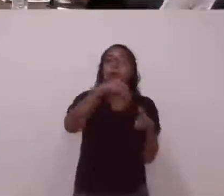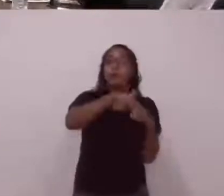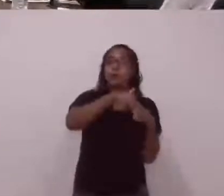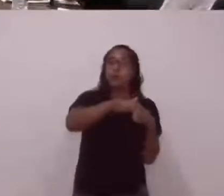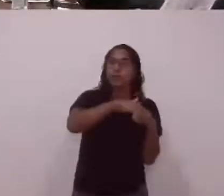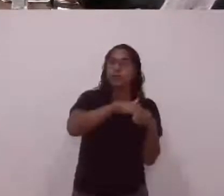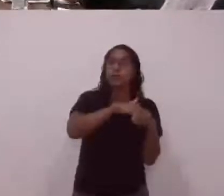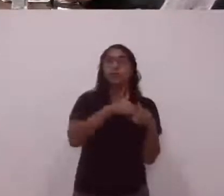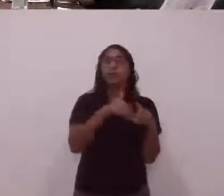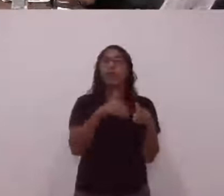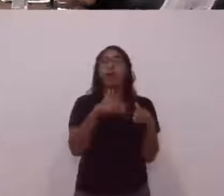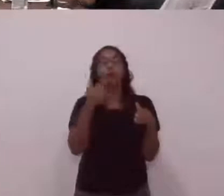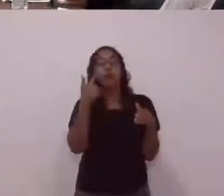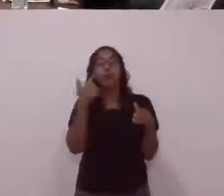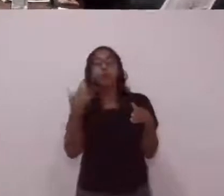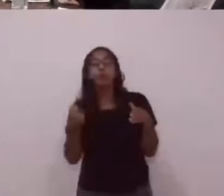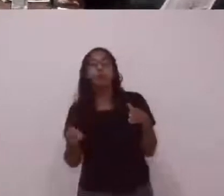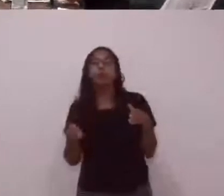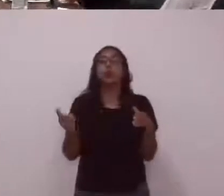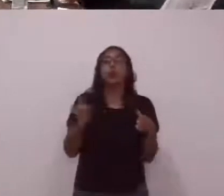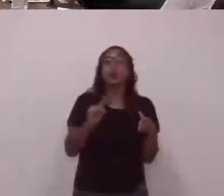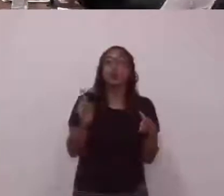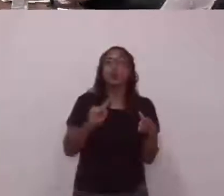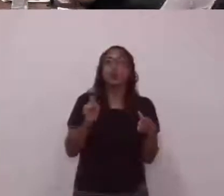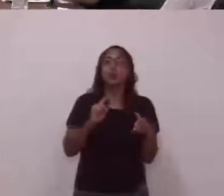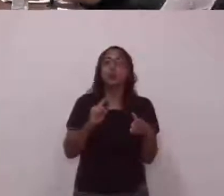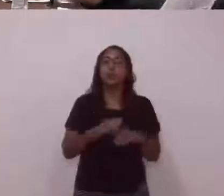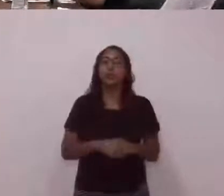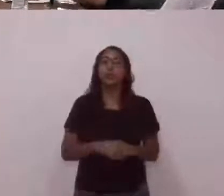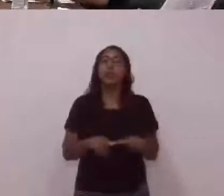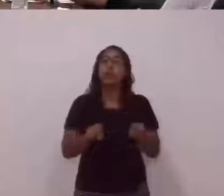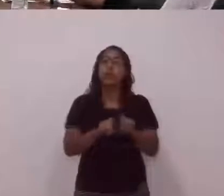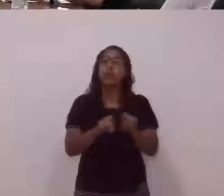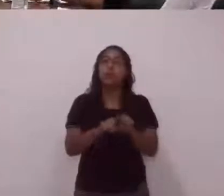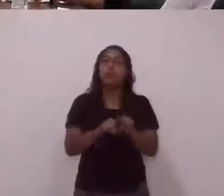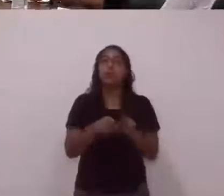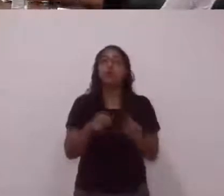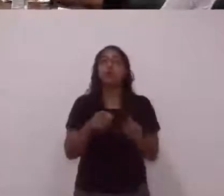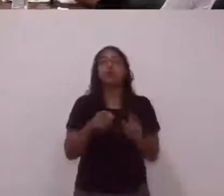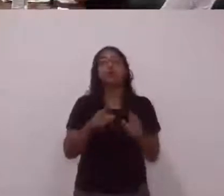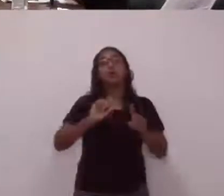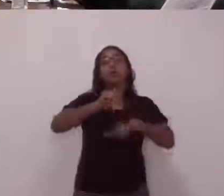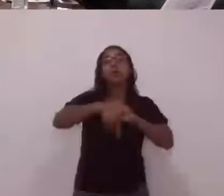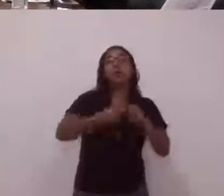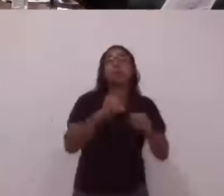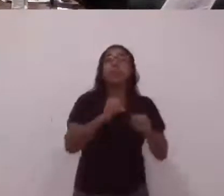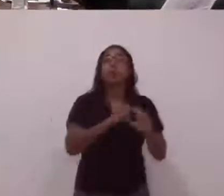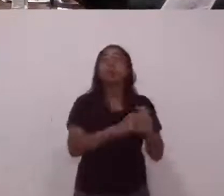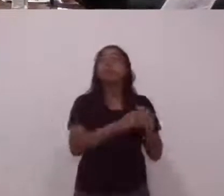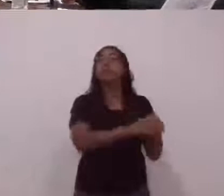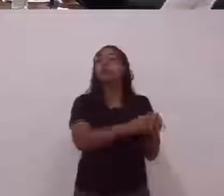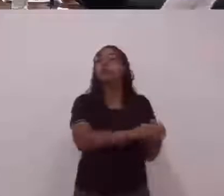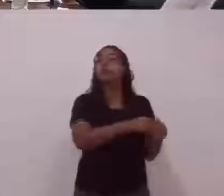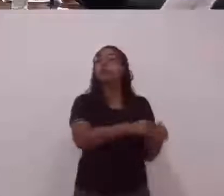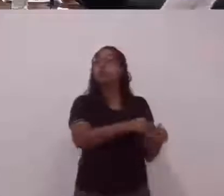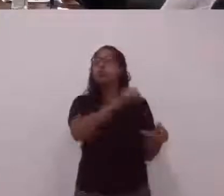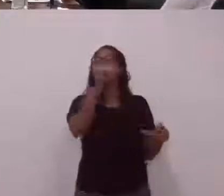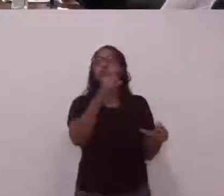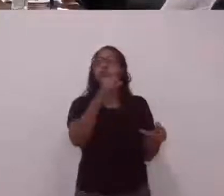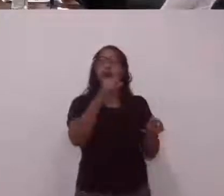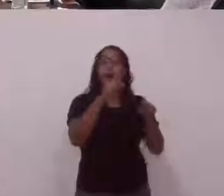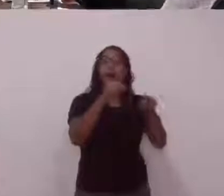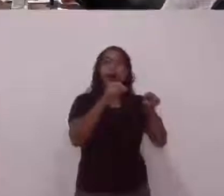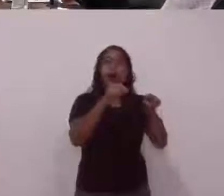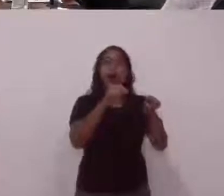admissibilidade e sendo aceita, seja imediatamente composta por sorteio entre os desimpedidos